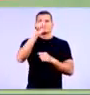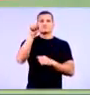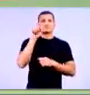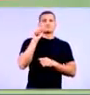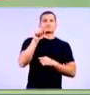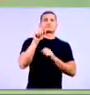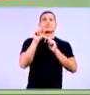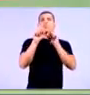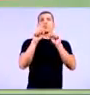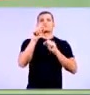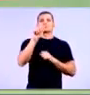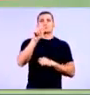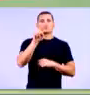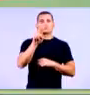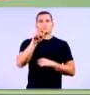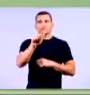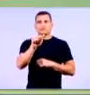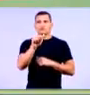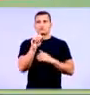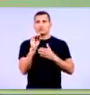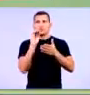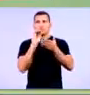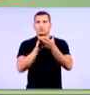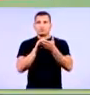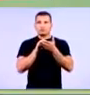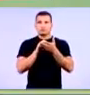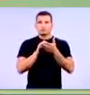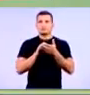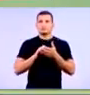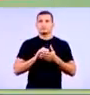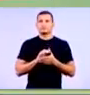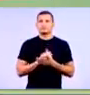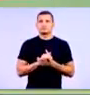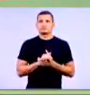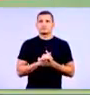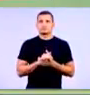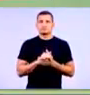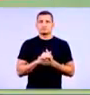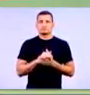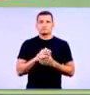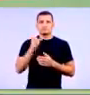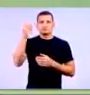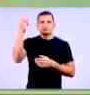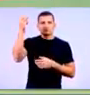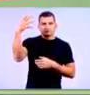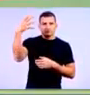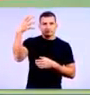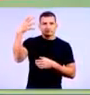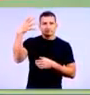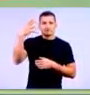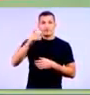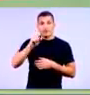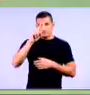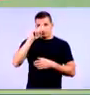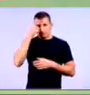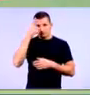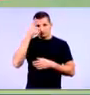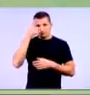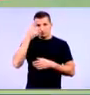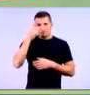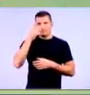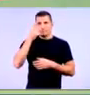AVA? Nós colocamos aqui uma lâmpada de ideia para sempre lembrar que é um ambiente virtual de